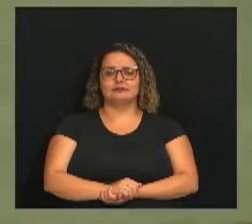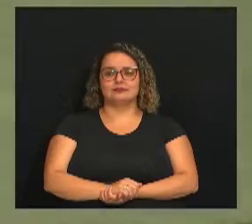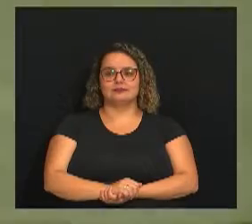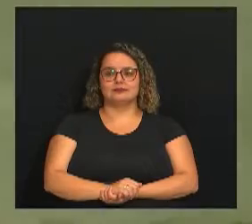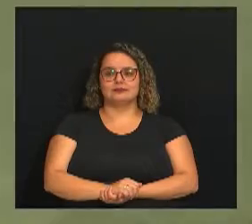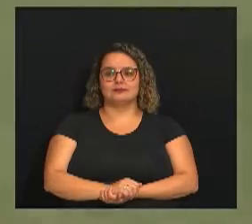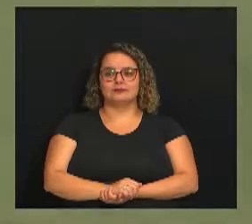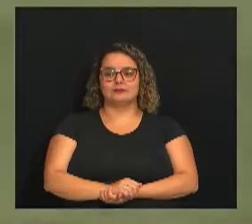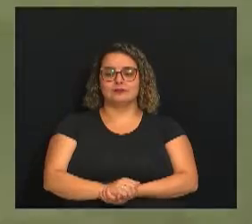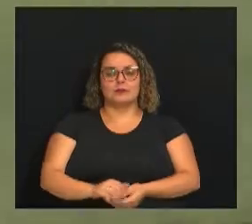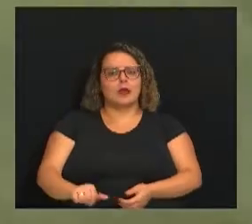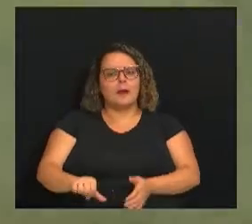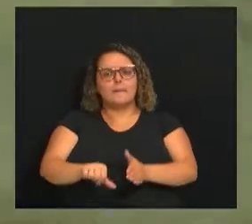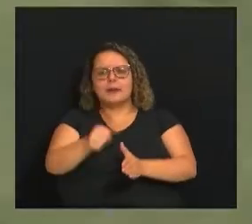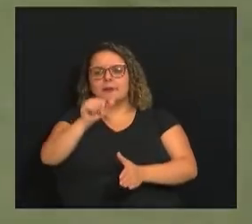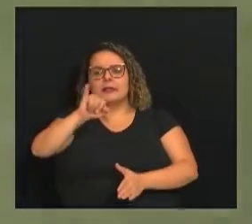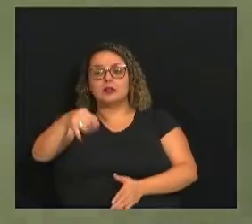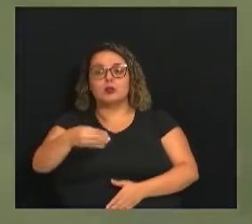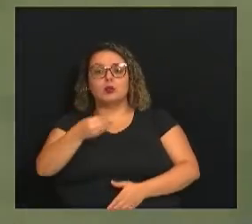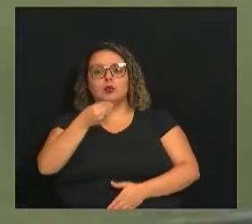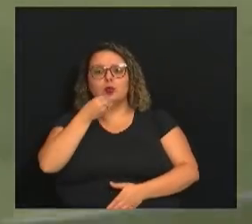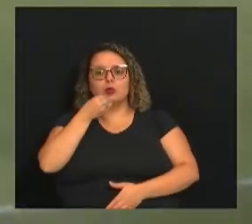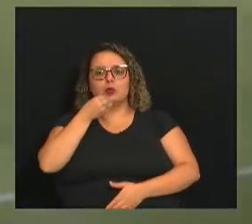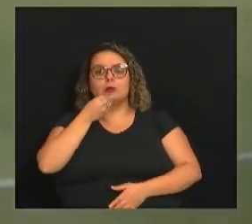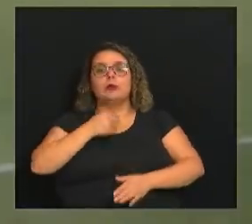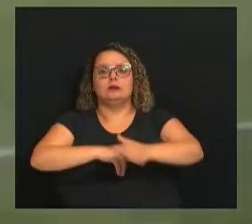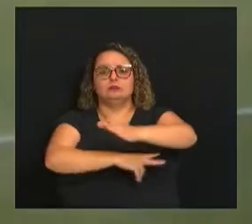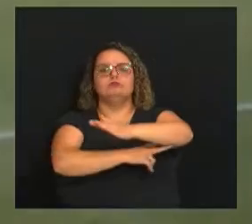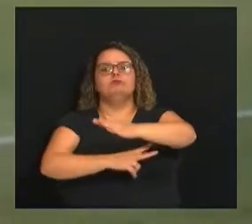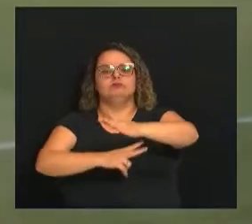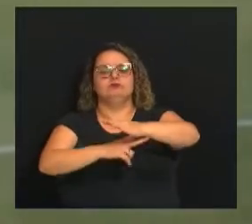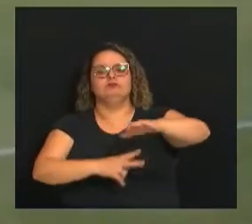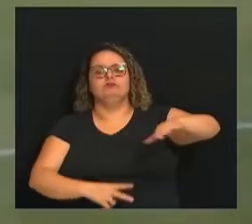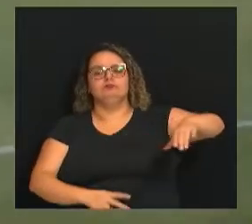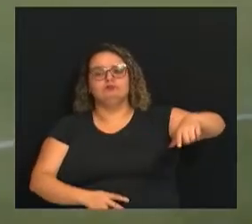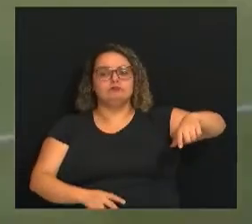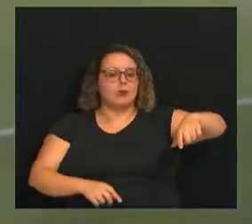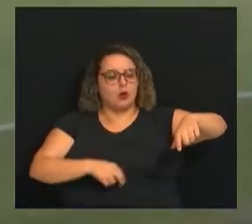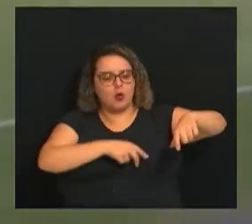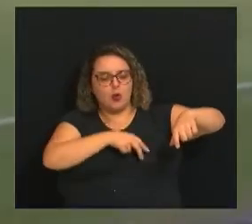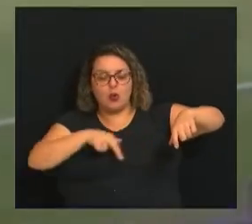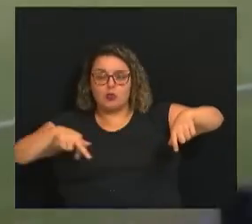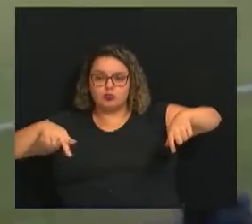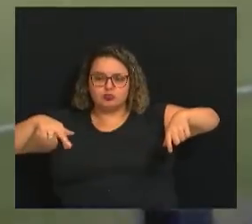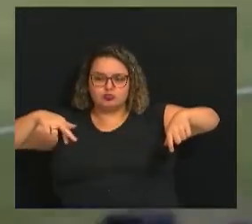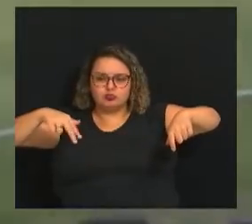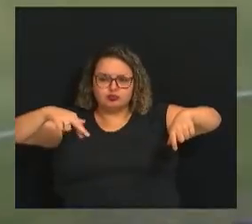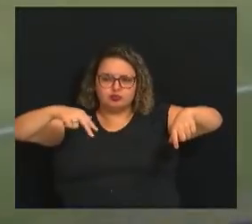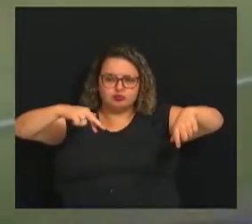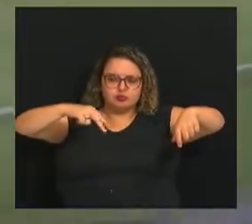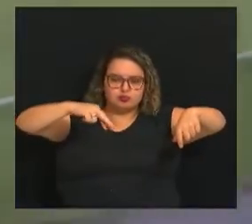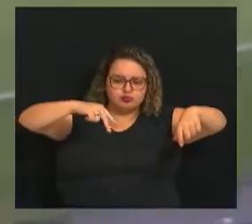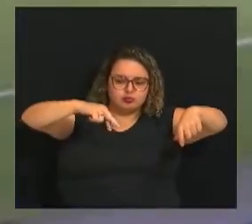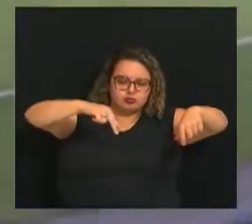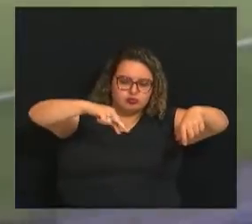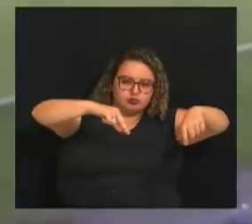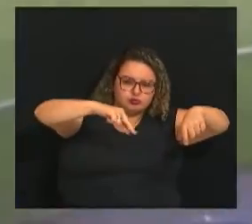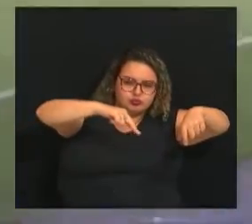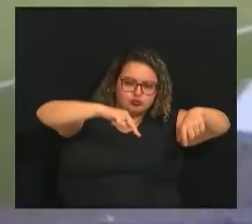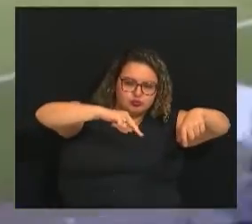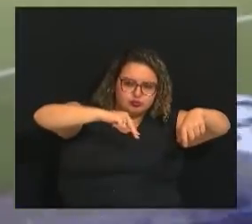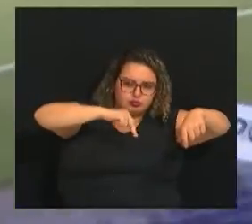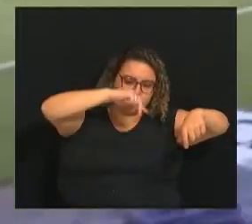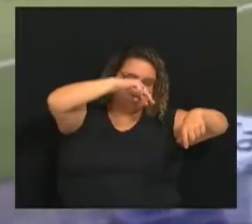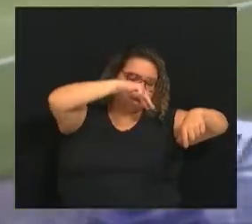Primeira oportunidade foi criada pela Ponte. Leonaldi viu a passagem de Norberto pela direita, que cruzou